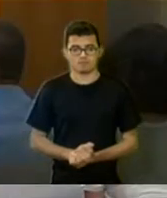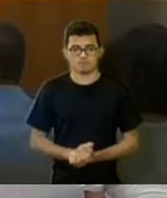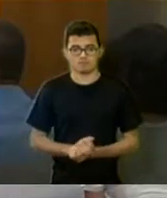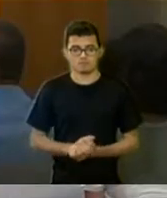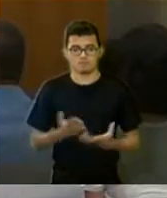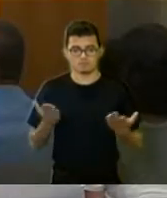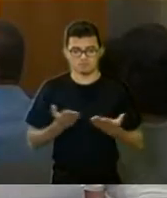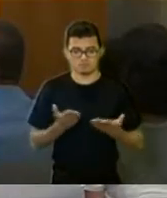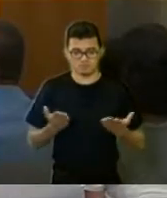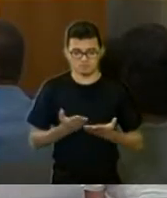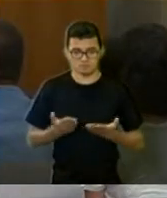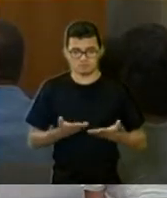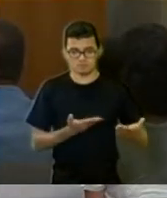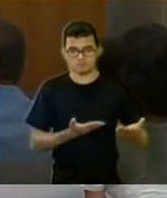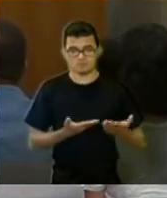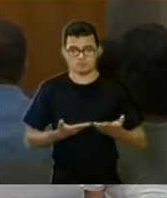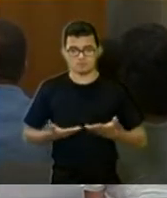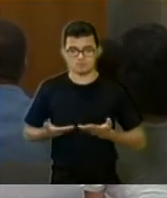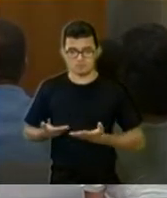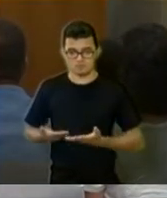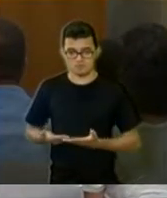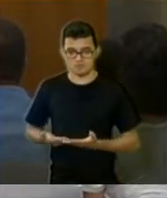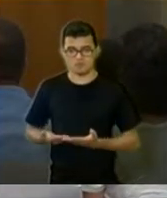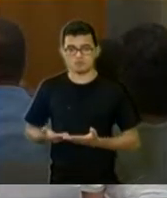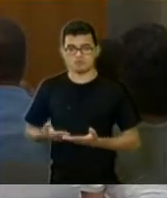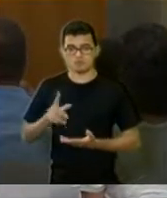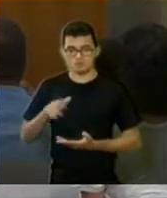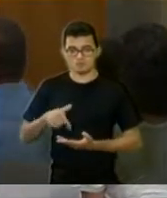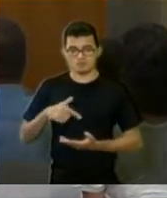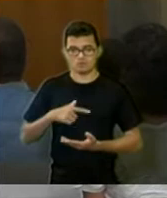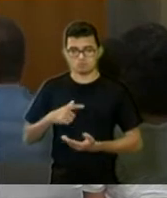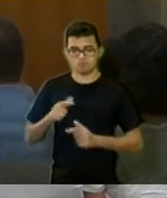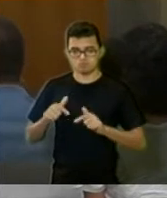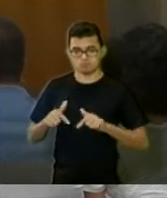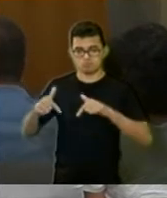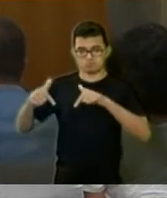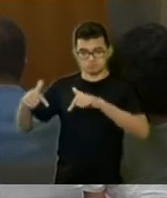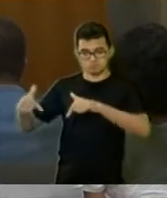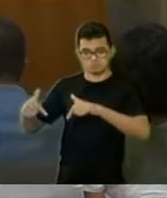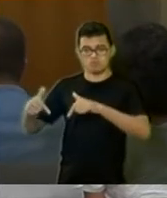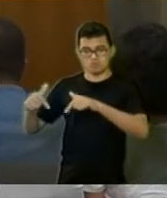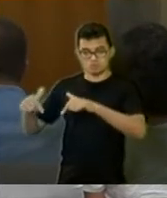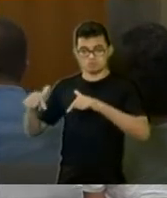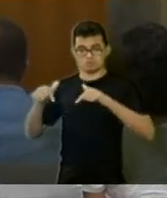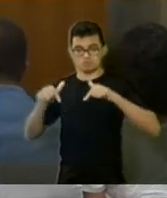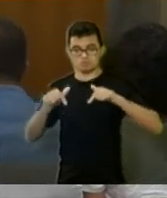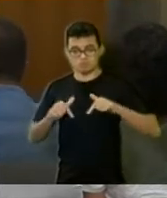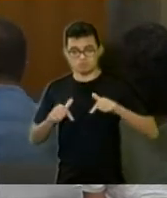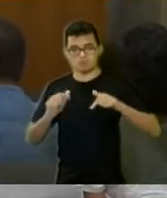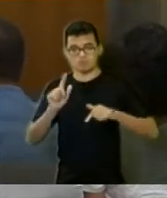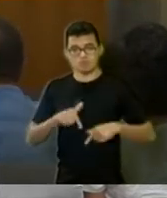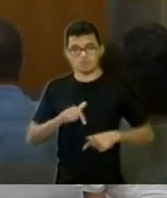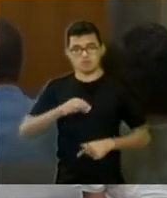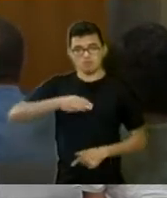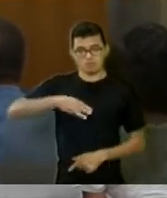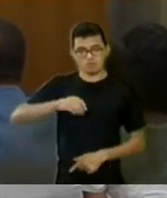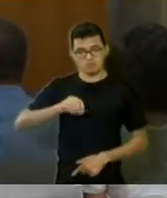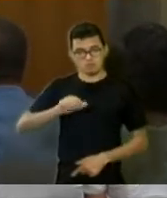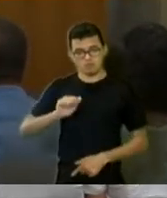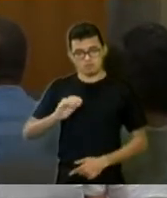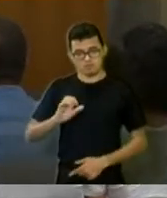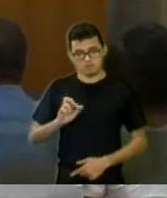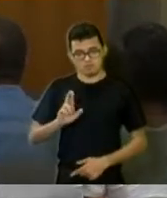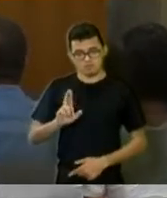Oferecemos agora a palavra ao homenageado com o diploma de honra ao mérito, Moacir de Freitas,